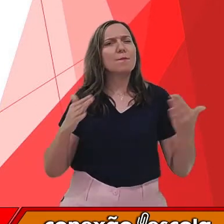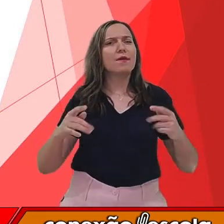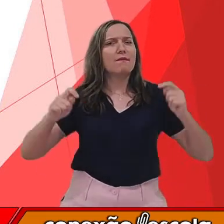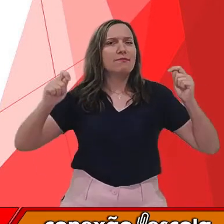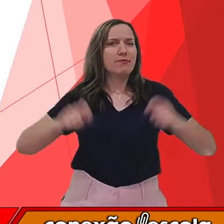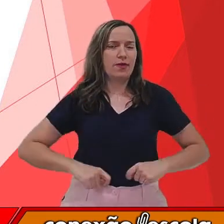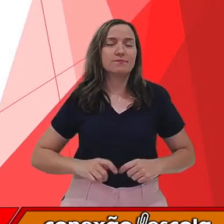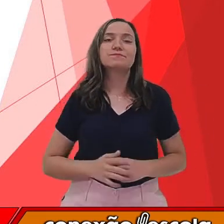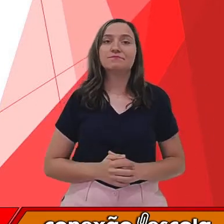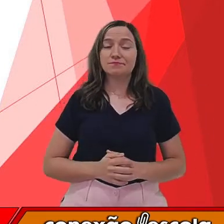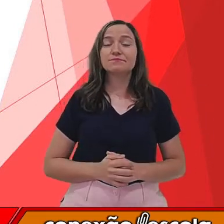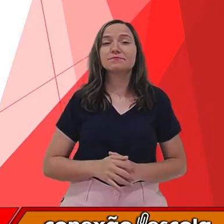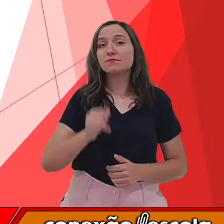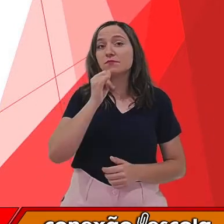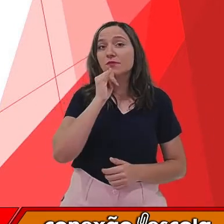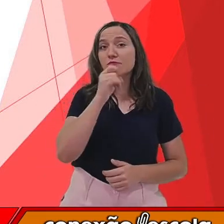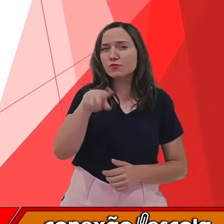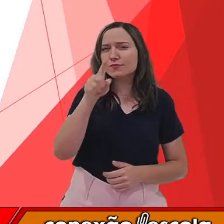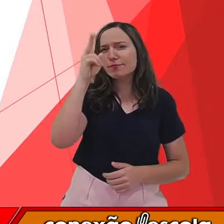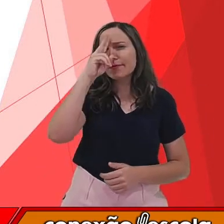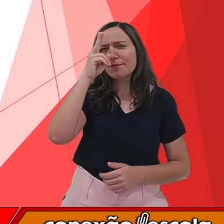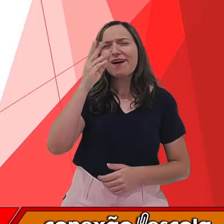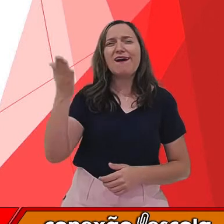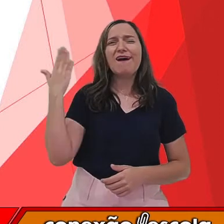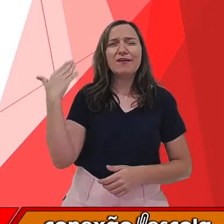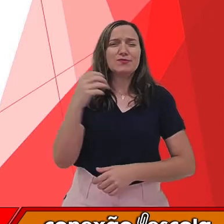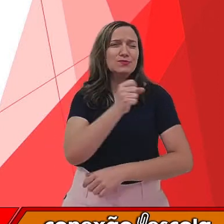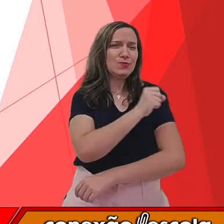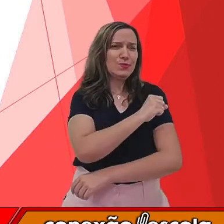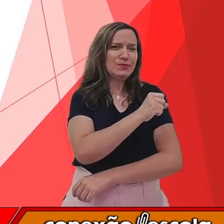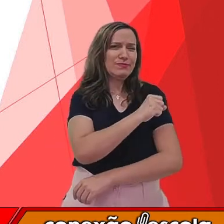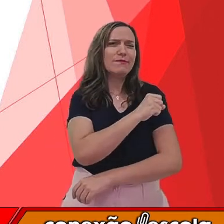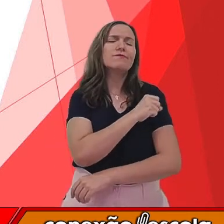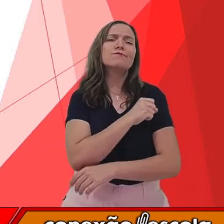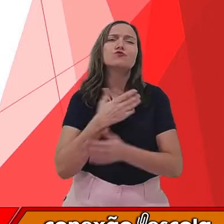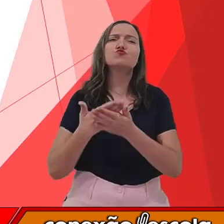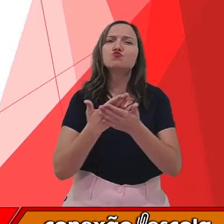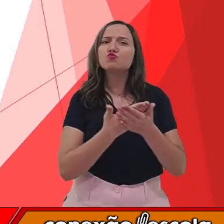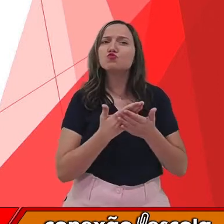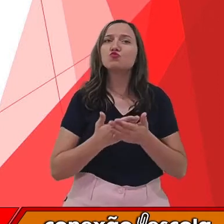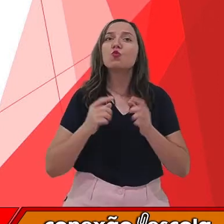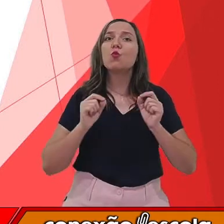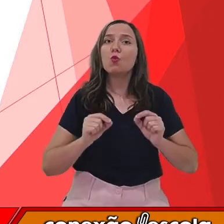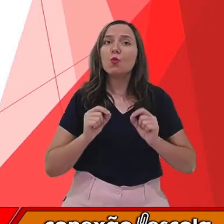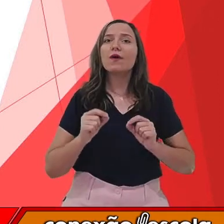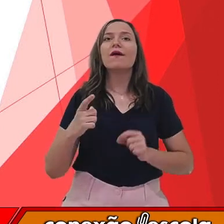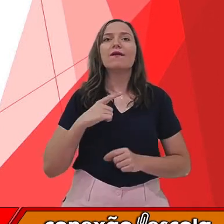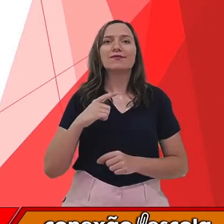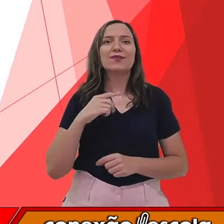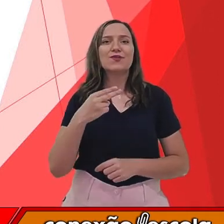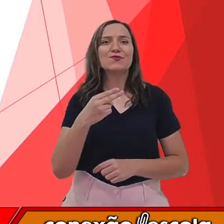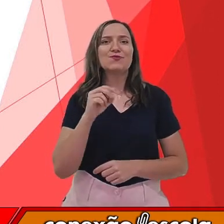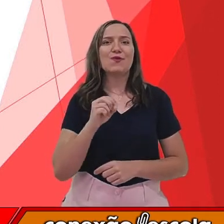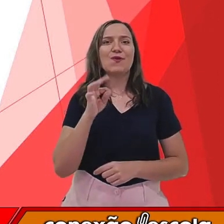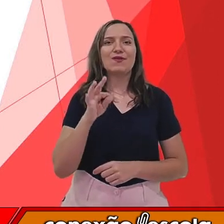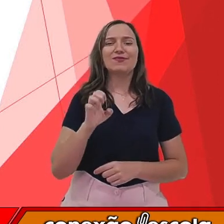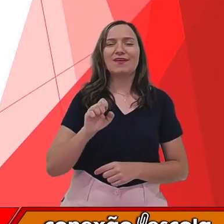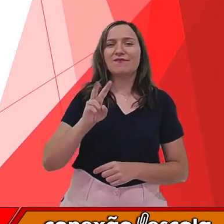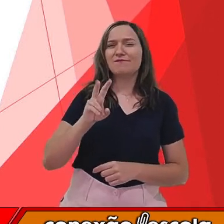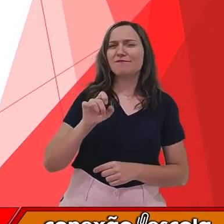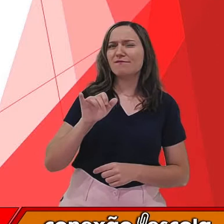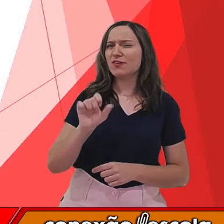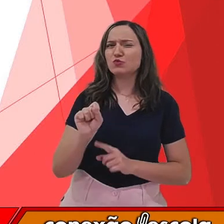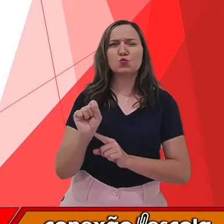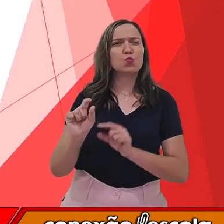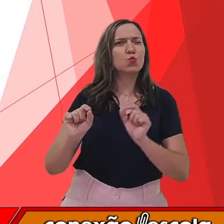e vocês vão tem que lembrar agora lá do oitavo ano quando vocês estudaram os produtos notáveis o produto